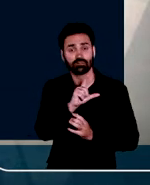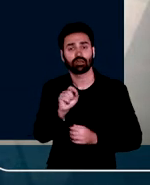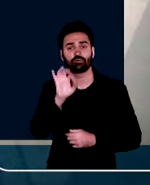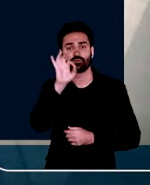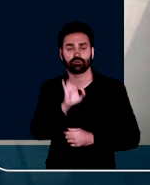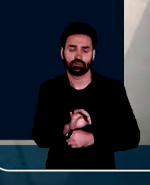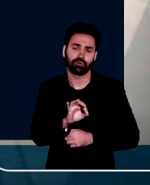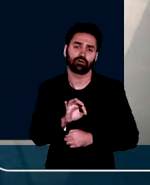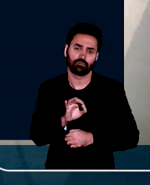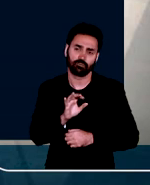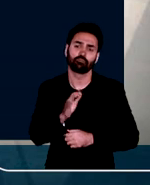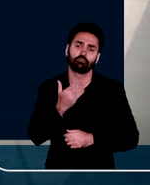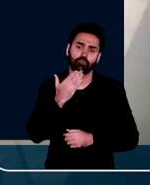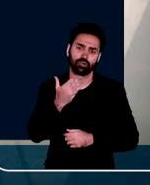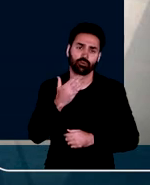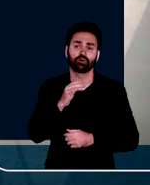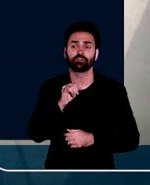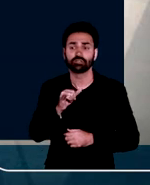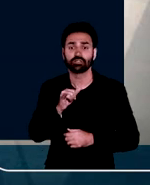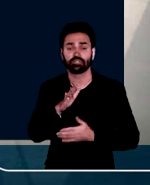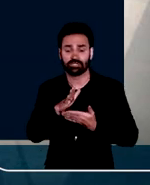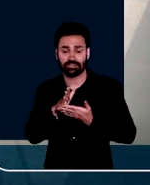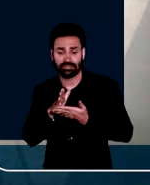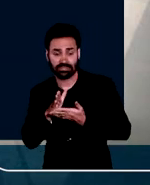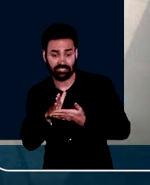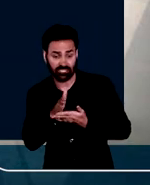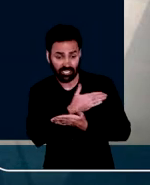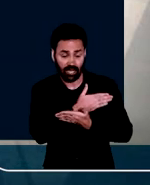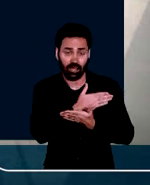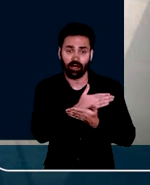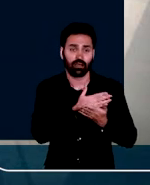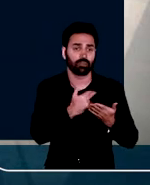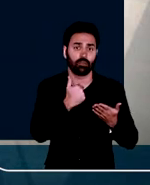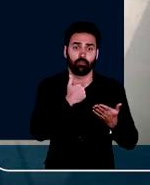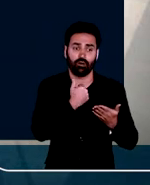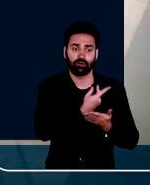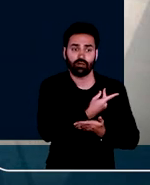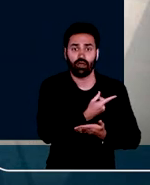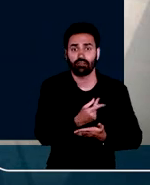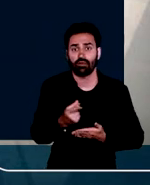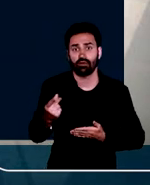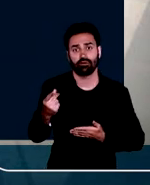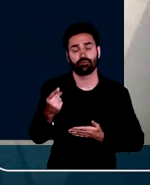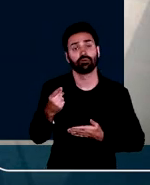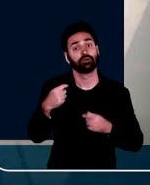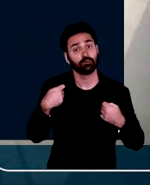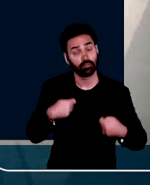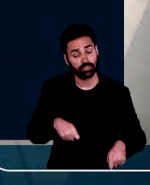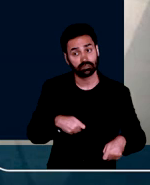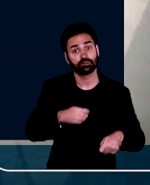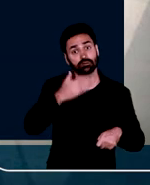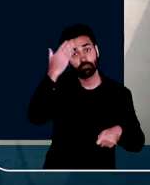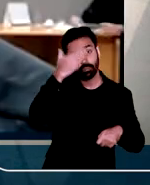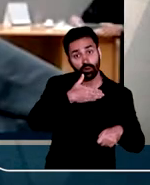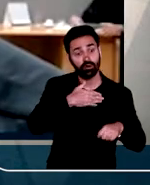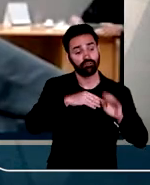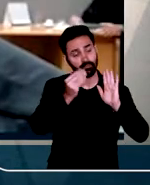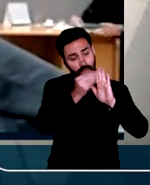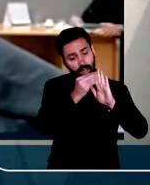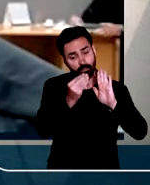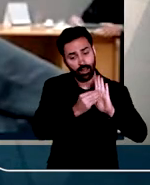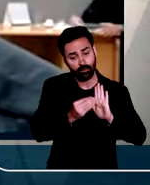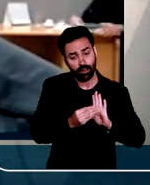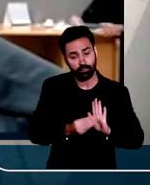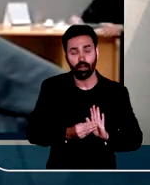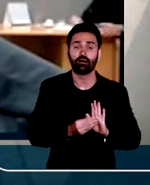unanimidade entendeu que o afastamento cautelar do prefeito não poderia perdurar por prazo Indefinido sem que